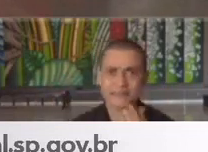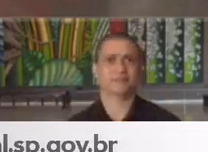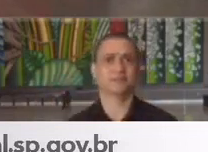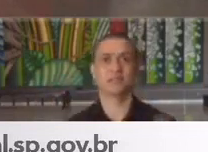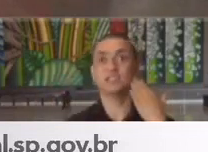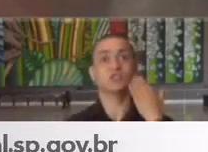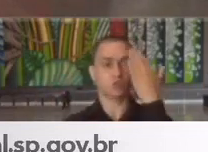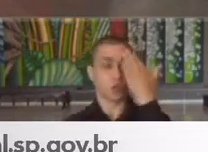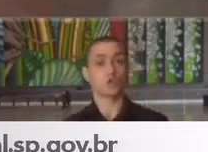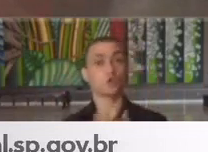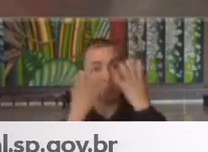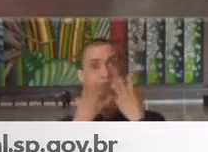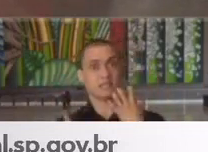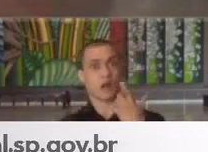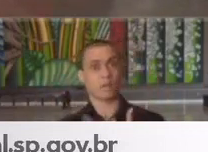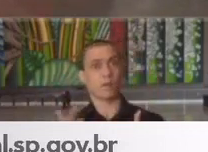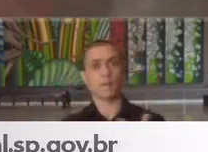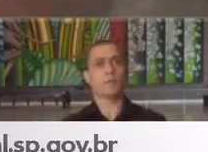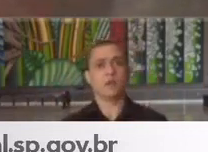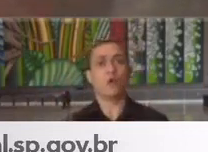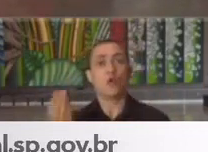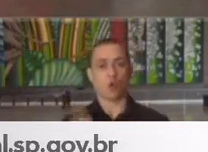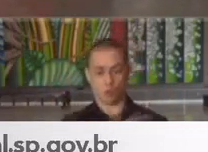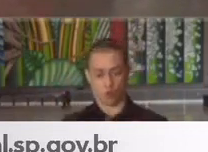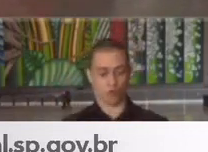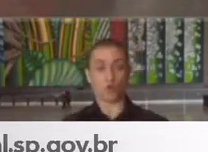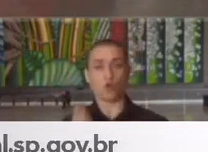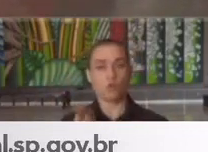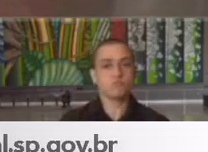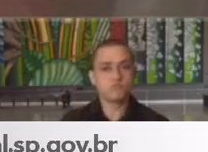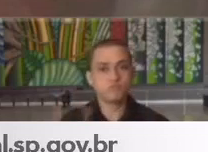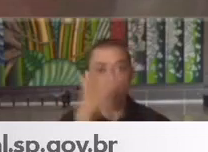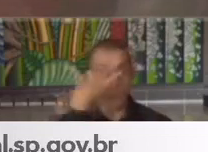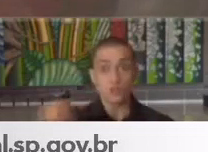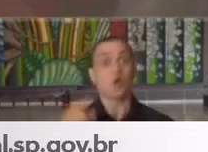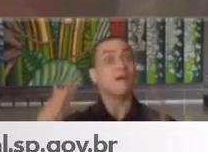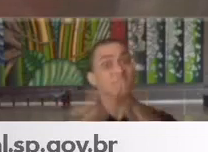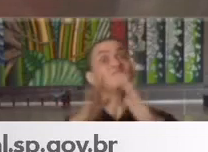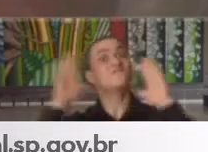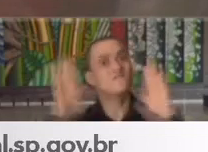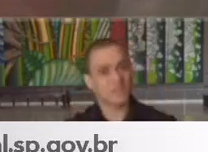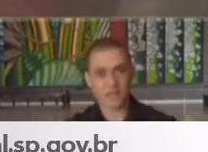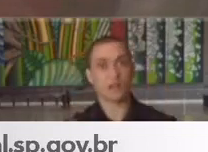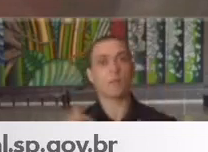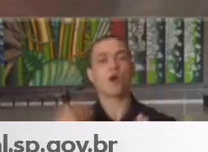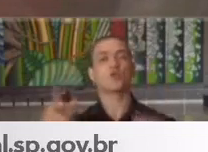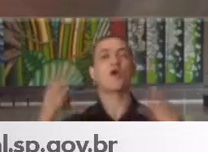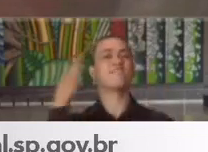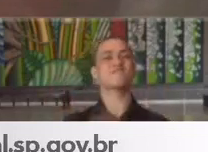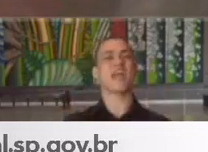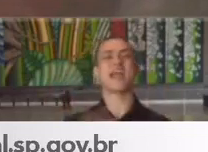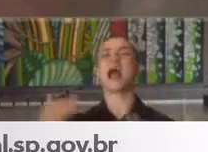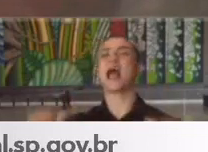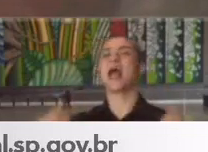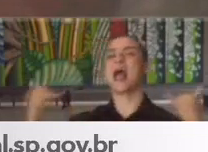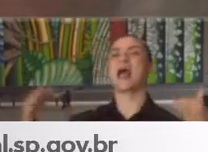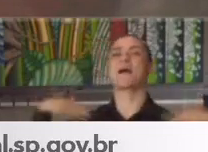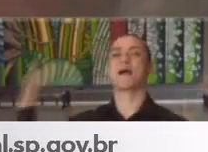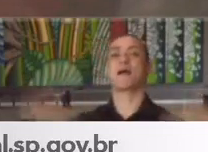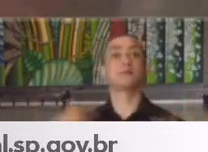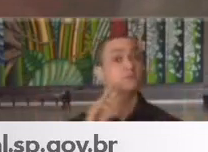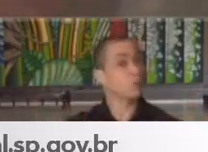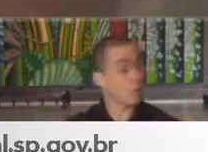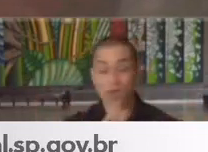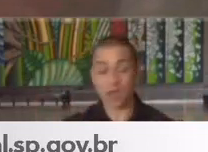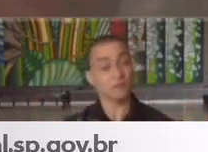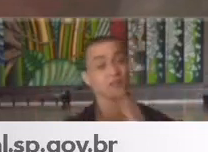de fato a sério o que está acontecendo? De que forma que o governo vai trabalhar isso para que as pessoas entendam que não é férias e é preciso ficar em casa quem tem a oportunidade